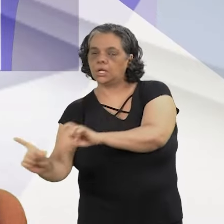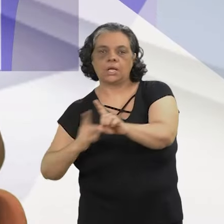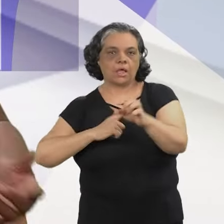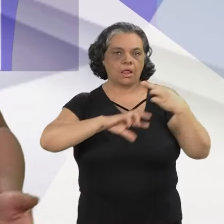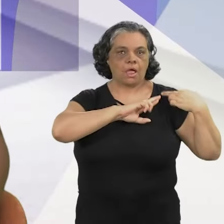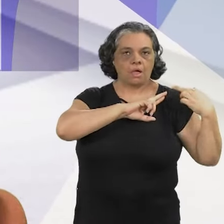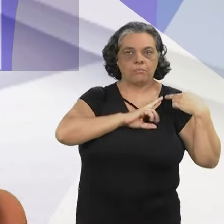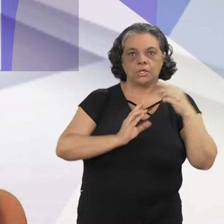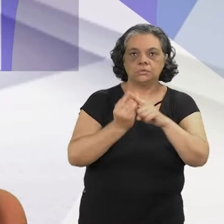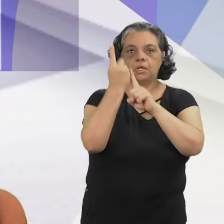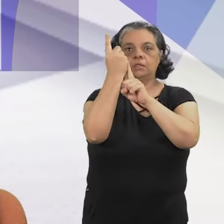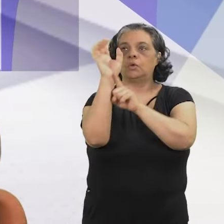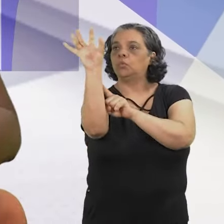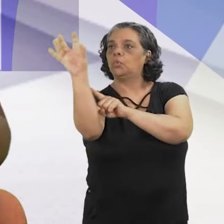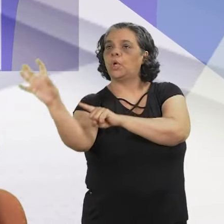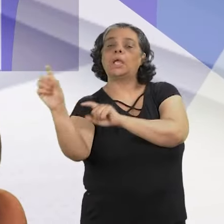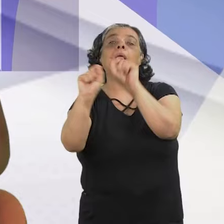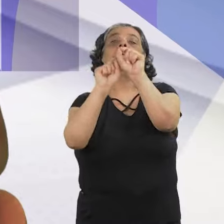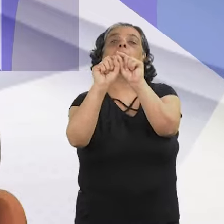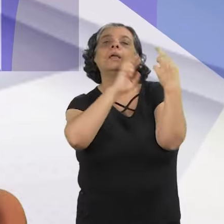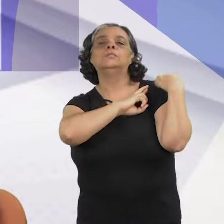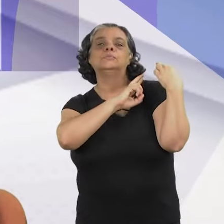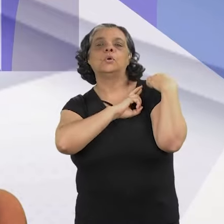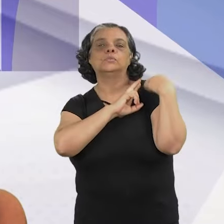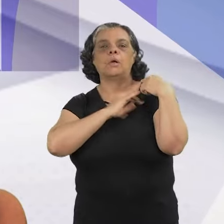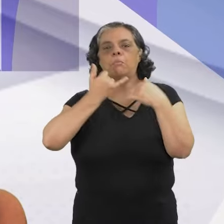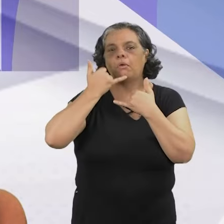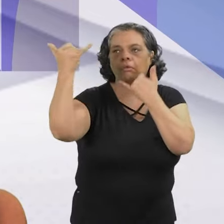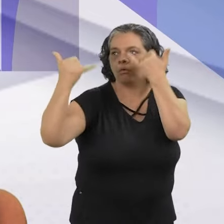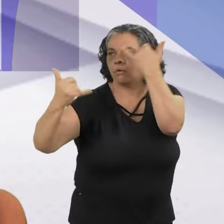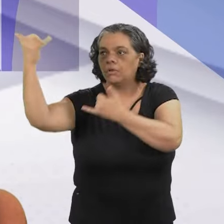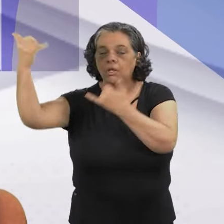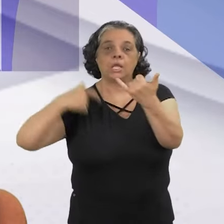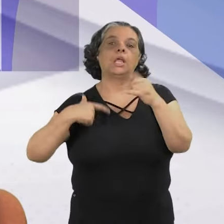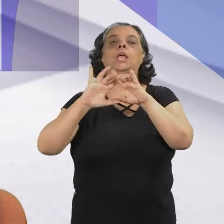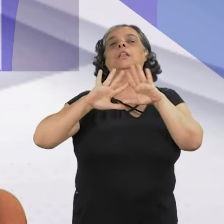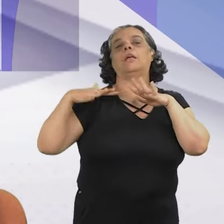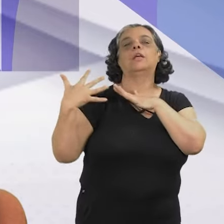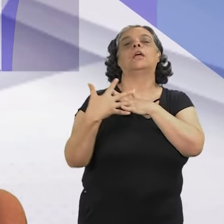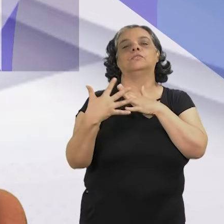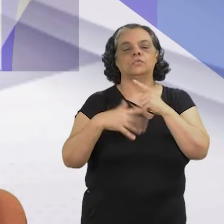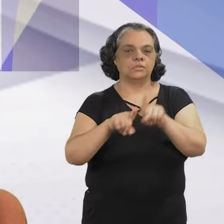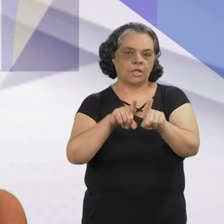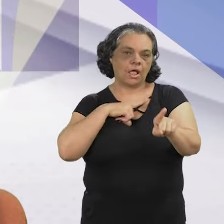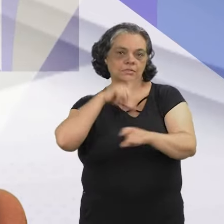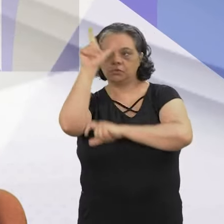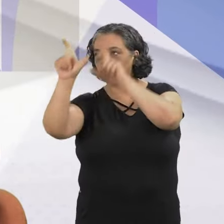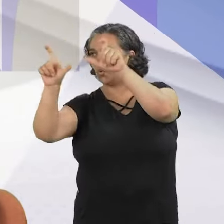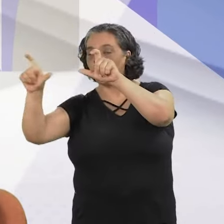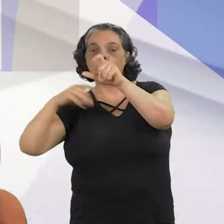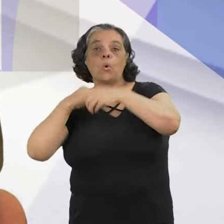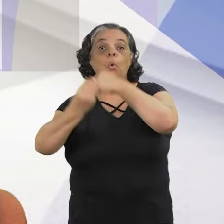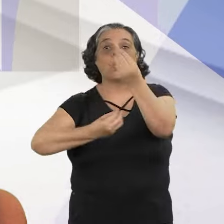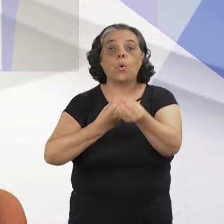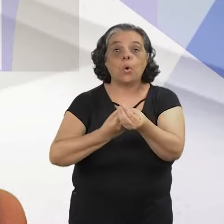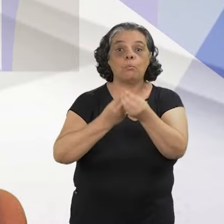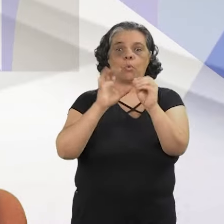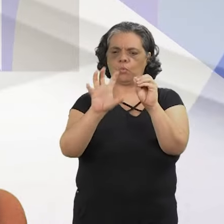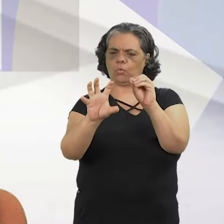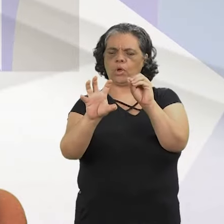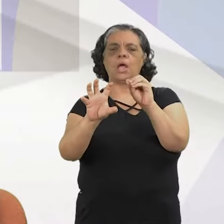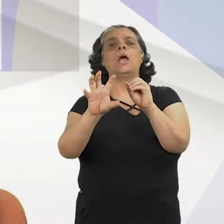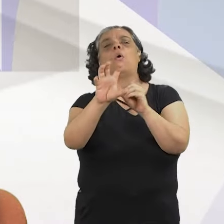ele que eles levantam quem tá por trás né telefone para contato rede social né assim como o o